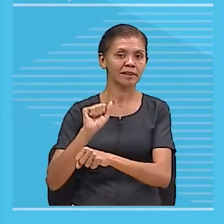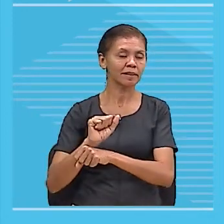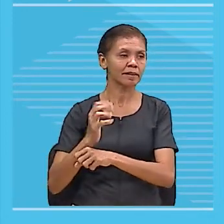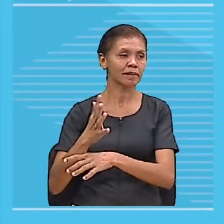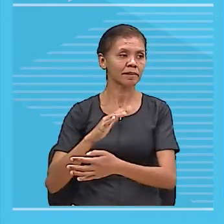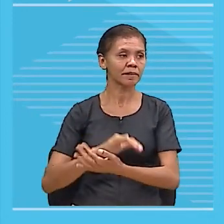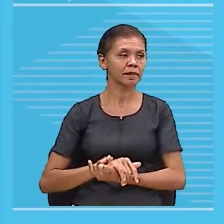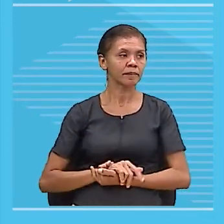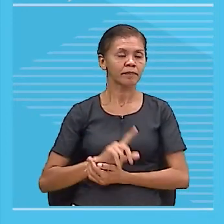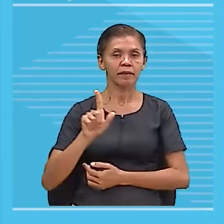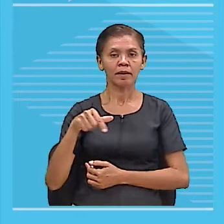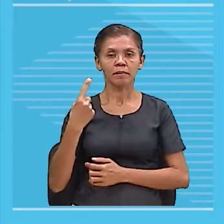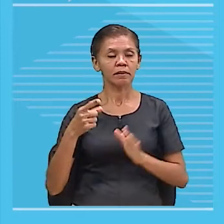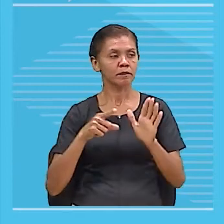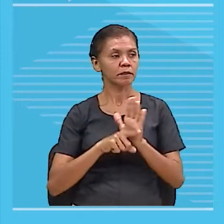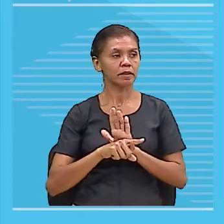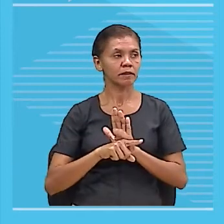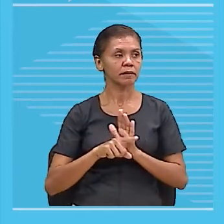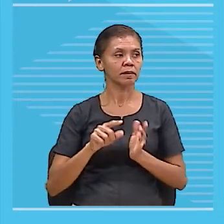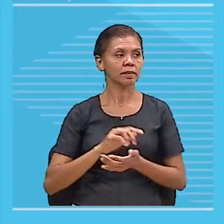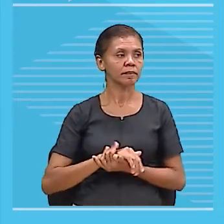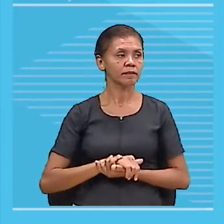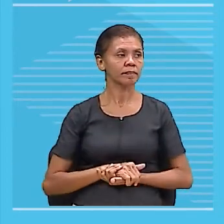Vamos lá para a próxima questão?